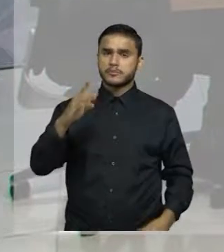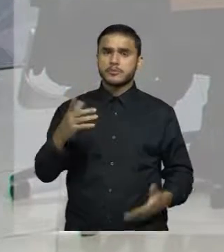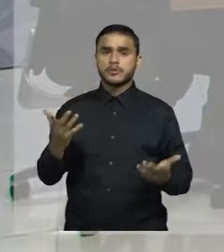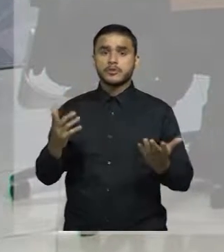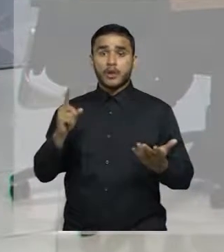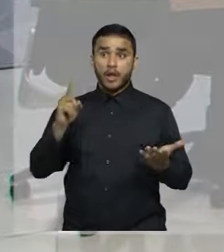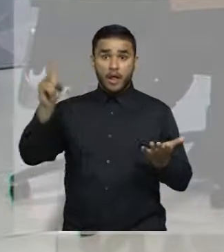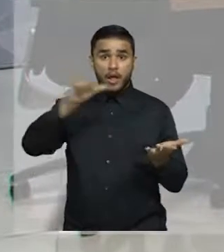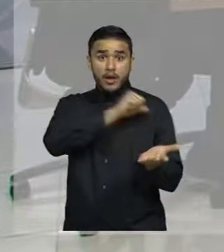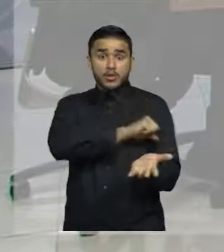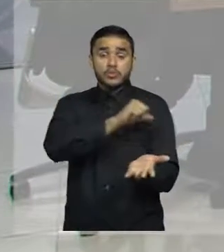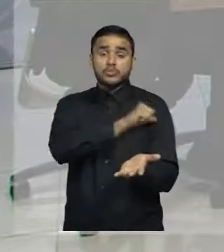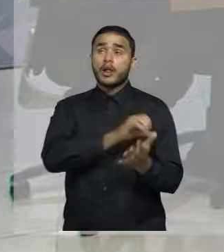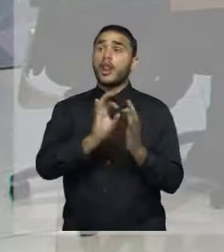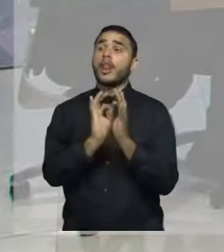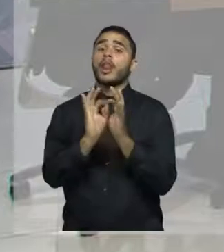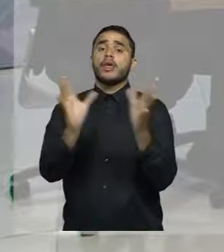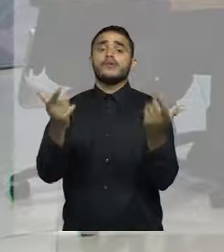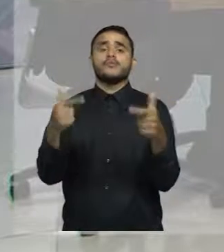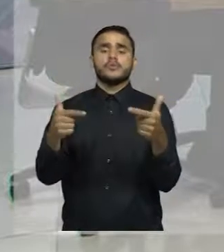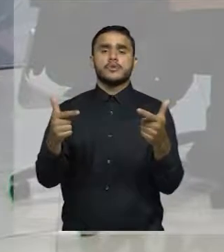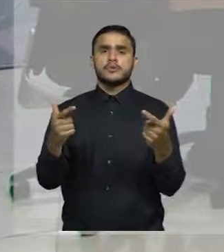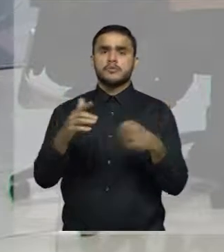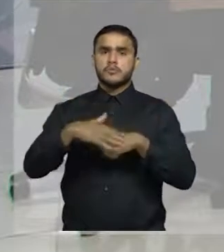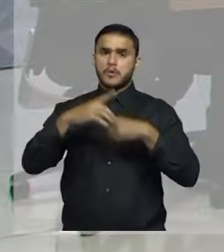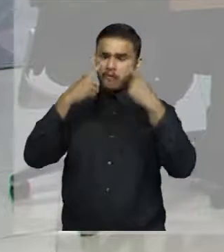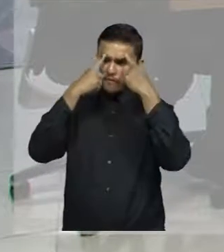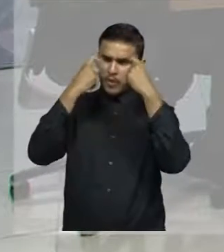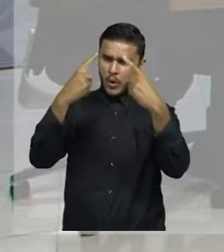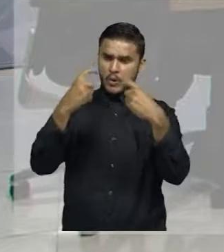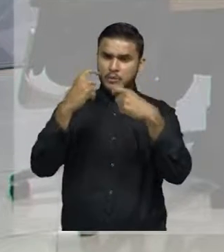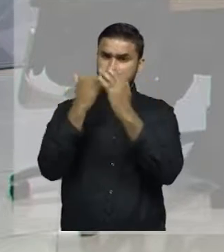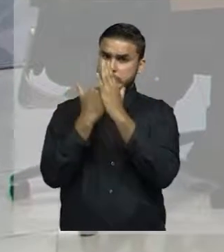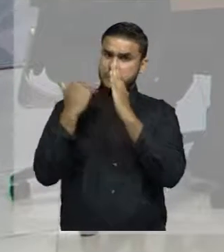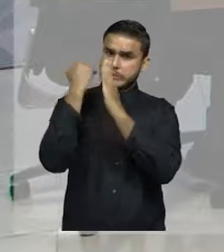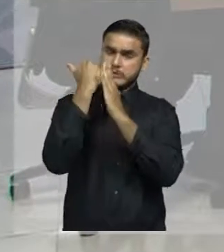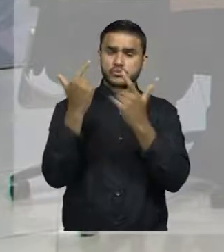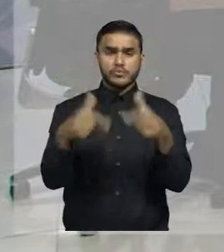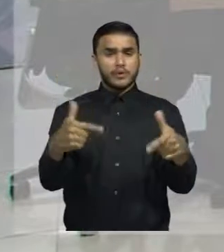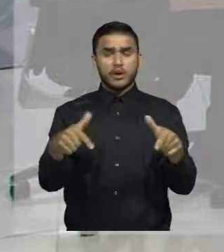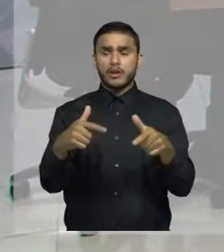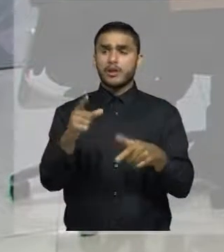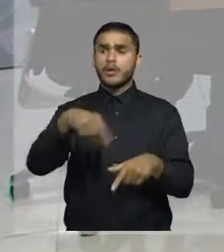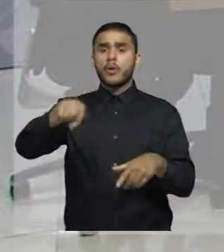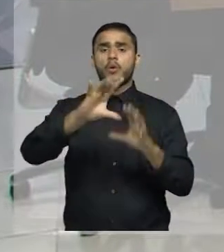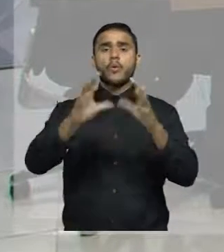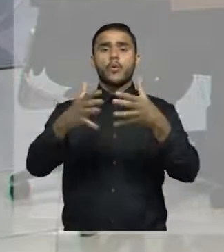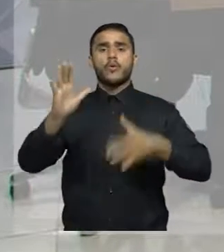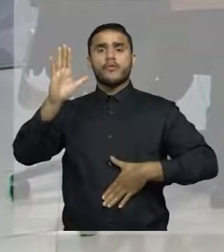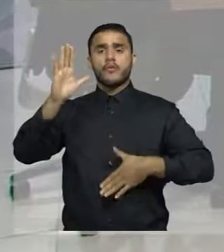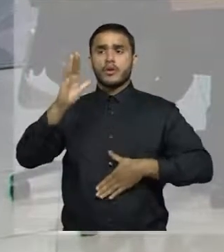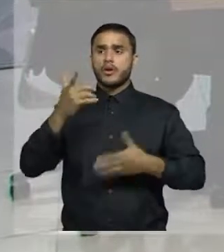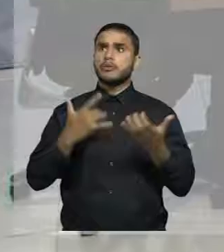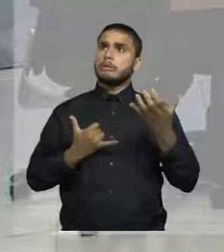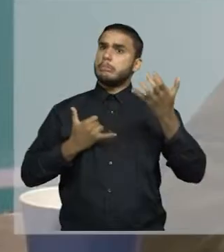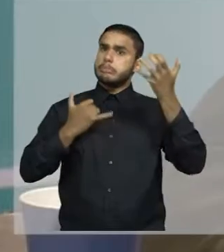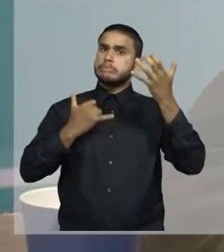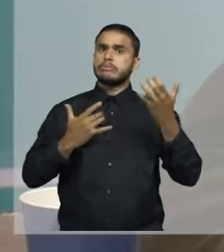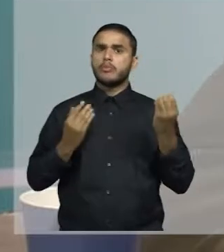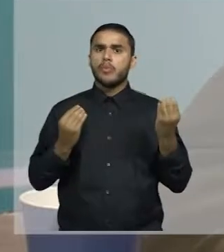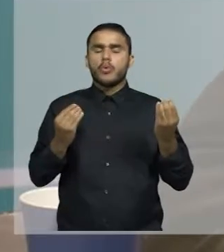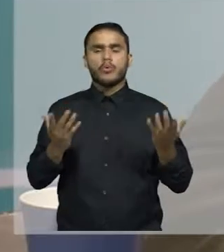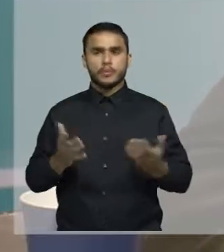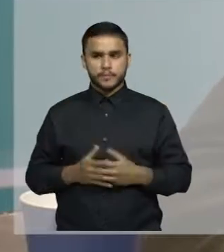Janeiro sem o direito de enfrentar de forma violenta, com a violência do Estado, os bandidos armados com armas de